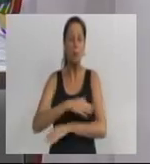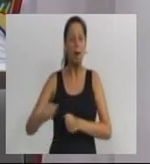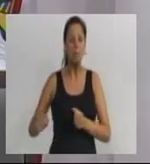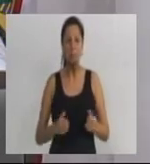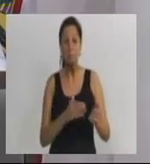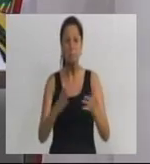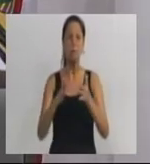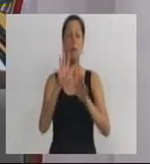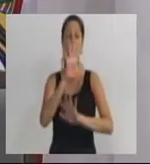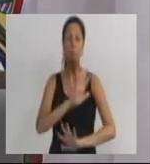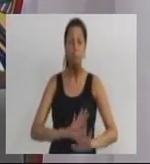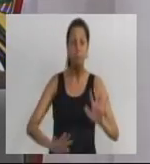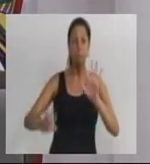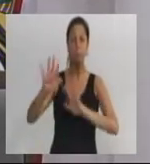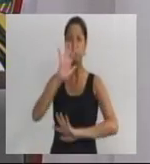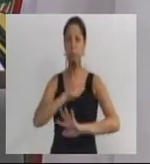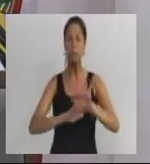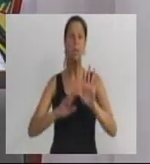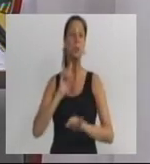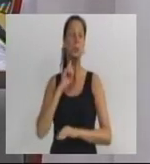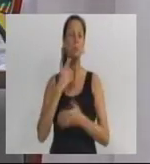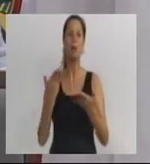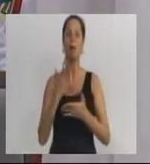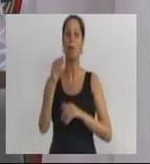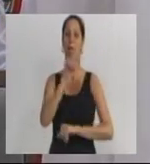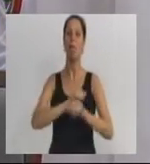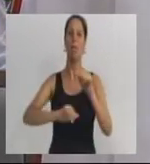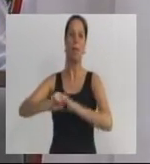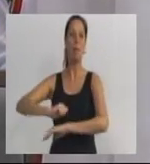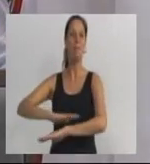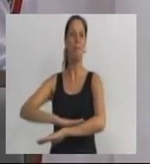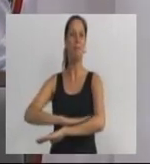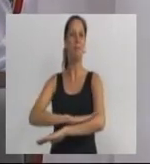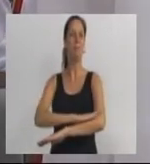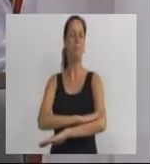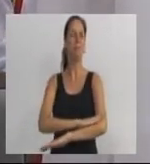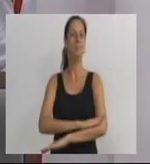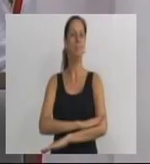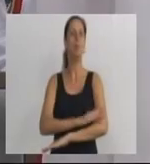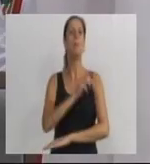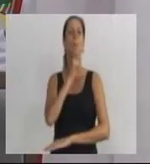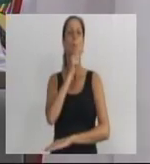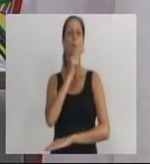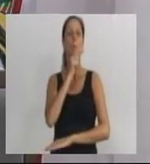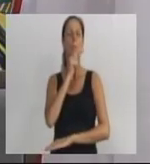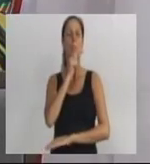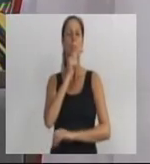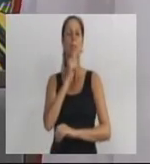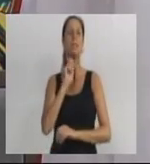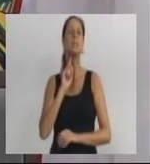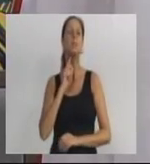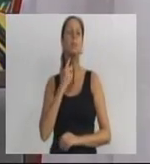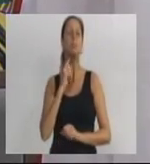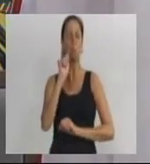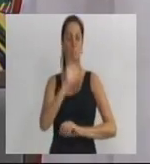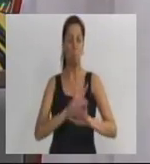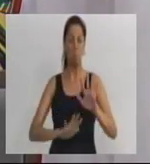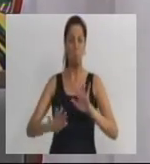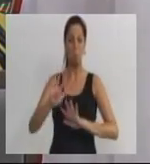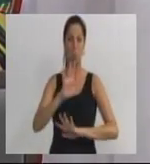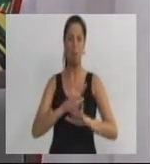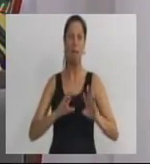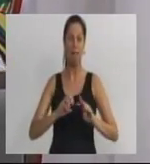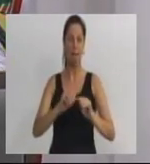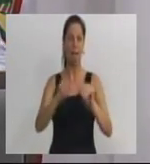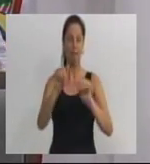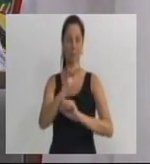trabalhador. Nós também estivemos hoje de manhã acompanhando com imagens com vários